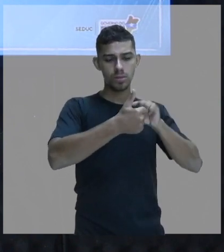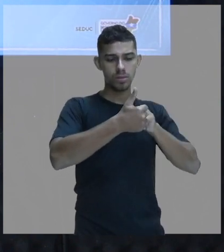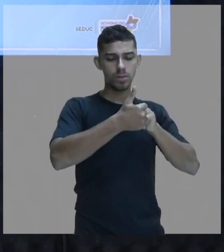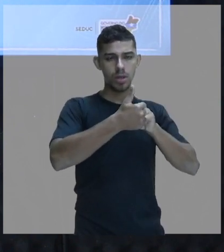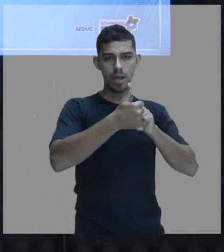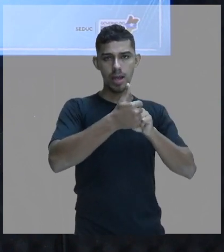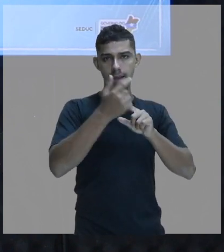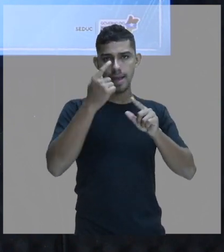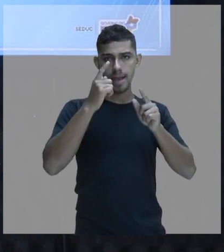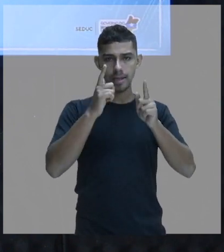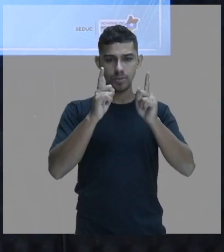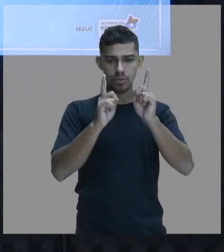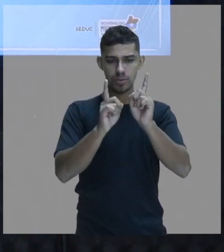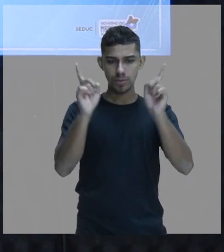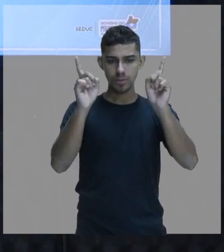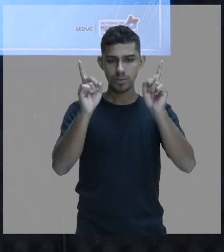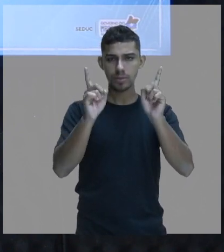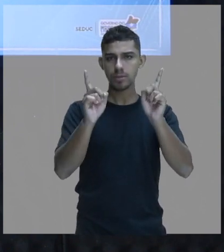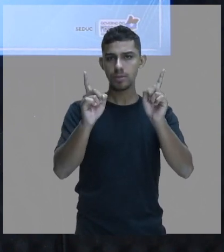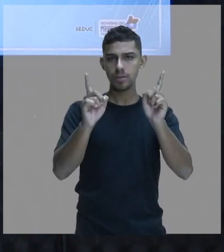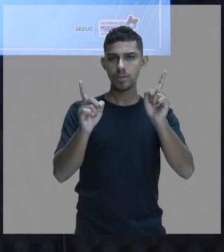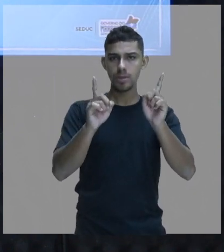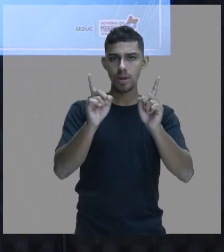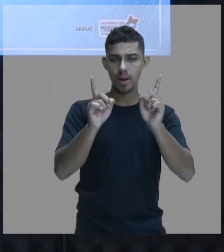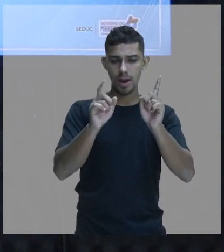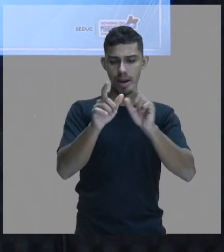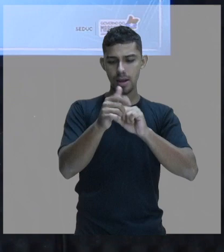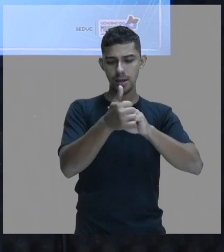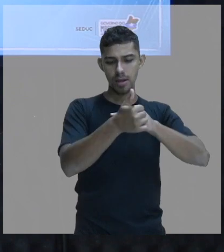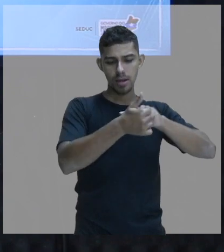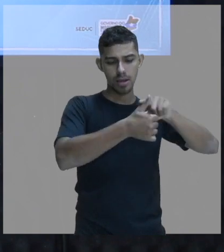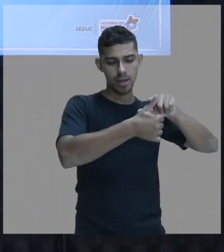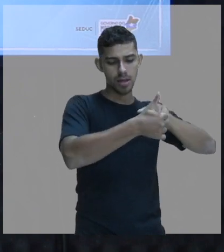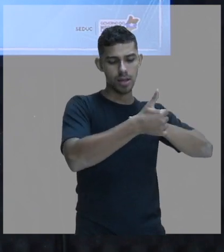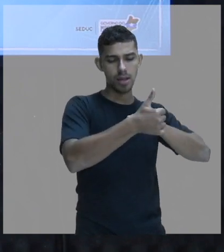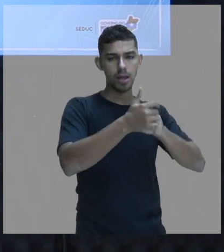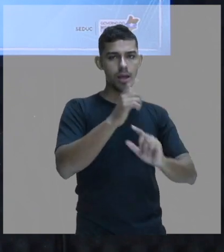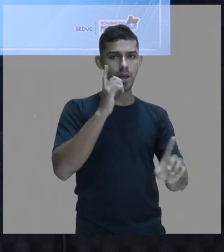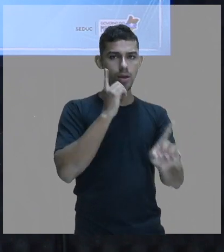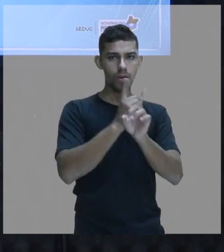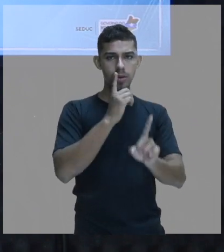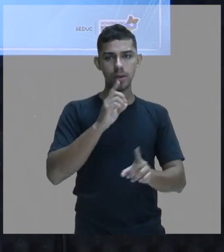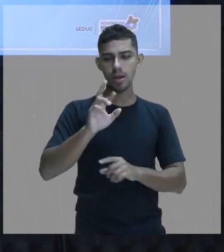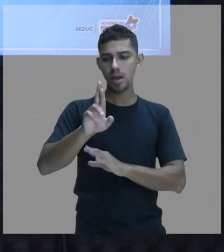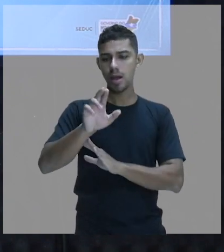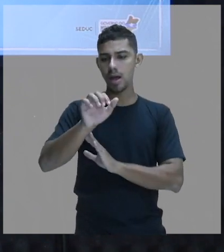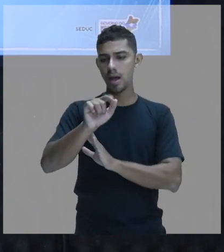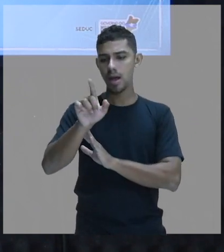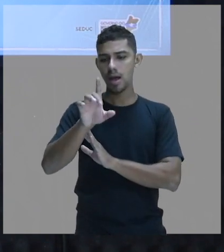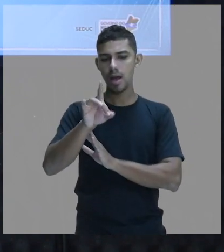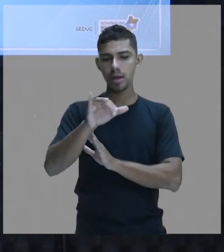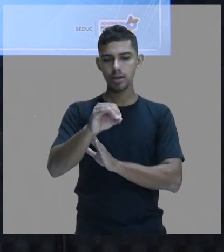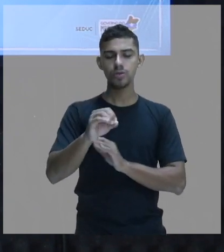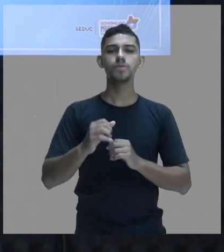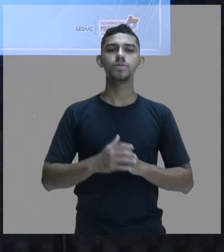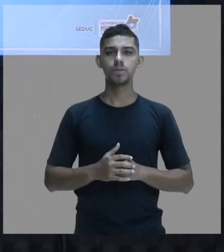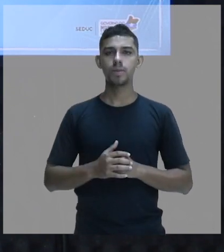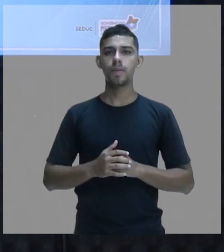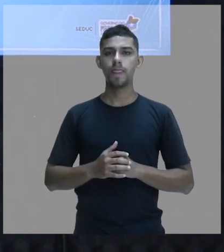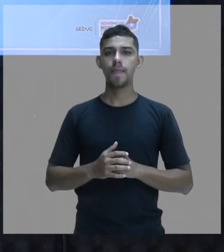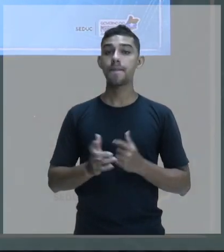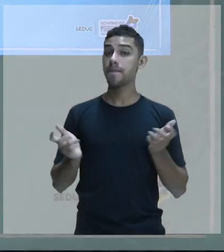do rádio, tá certo? Uma referência para a gente aprender a saber localizar o rádio. Nós temos ainda o